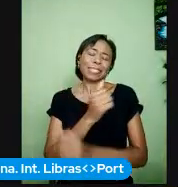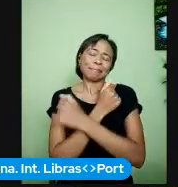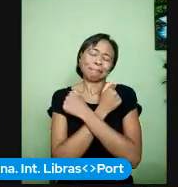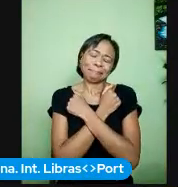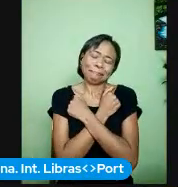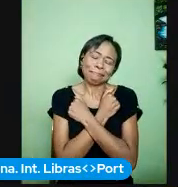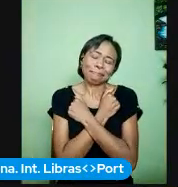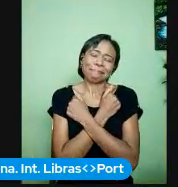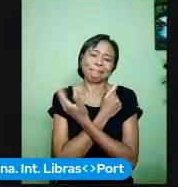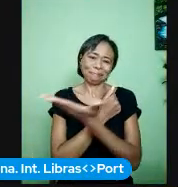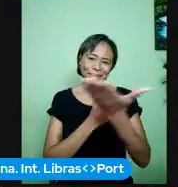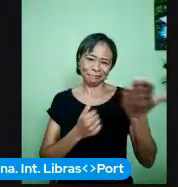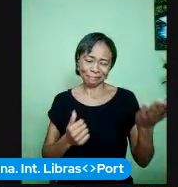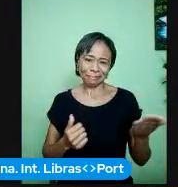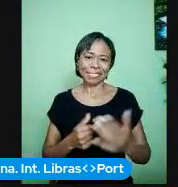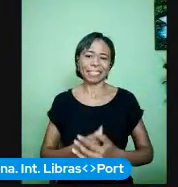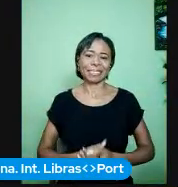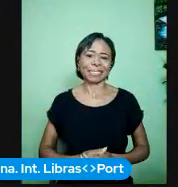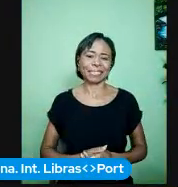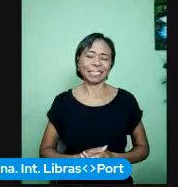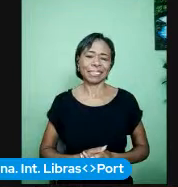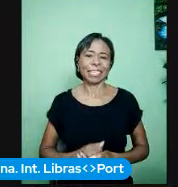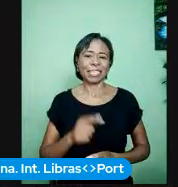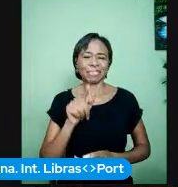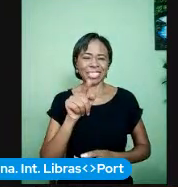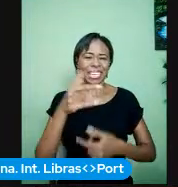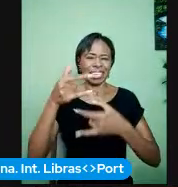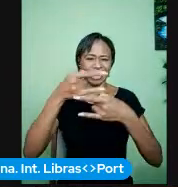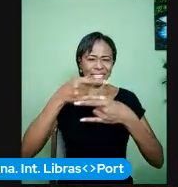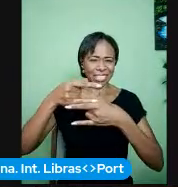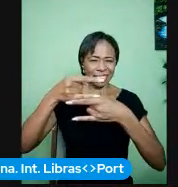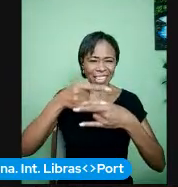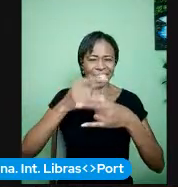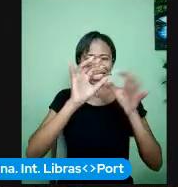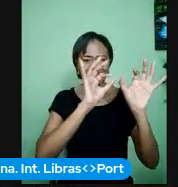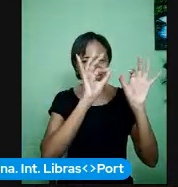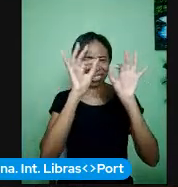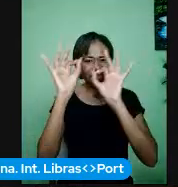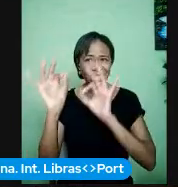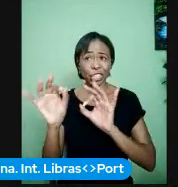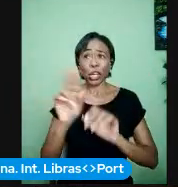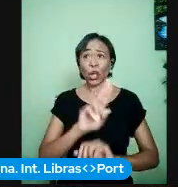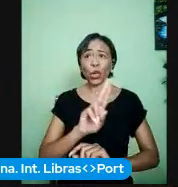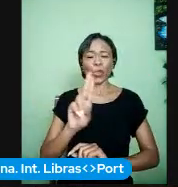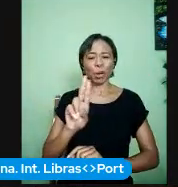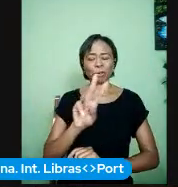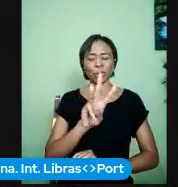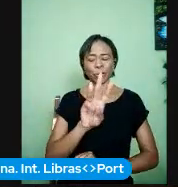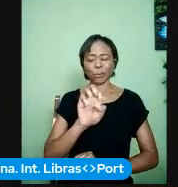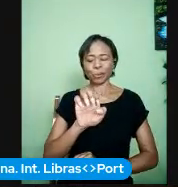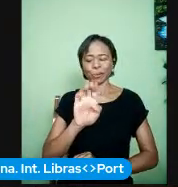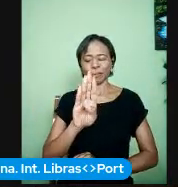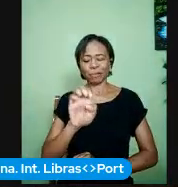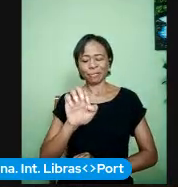todos. Em nome aí de quem está na live, em nome do Weber, meu professor,